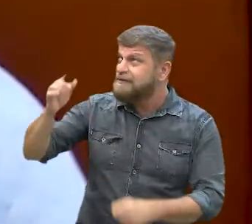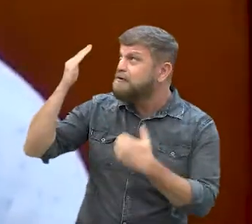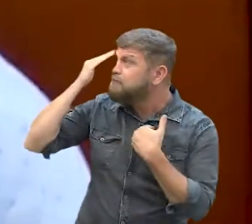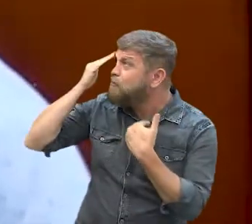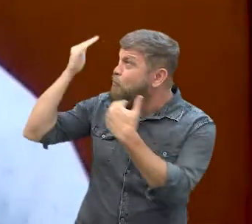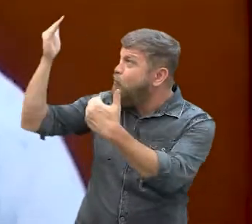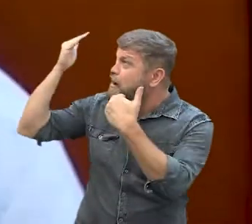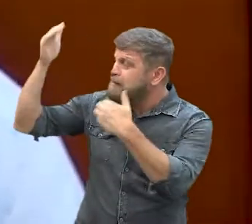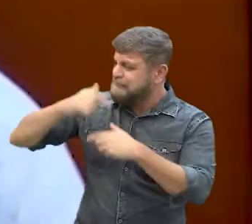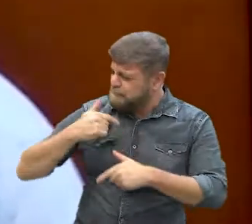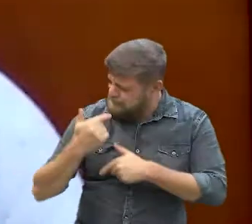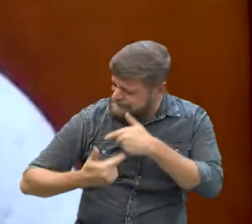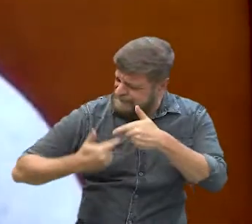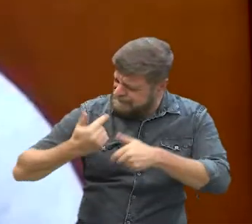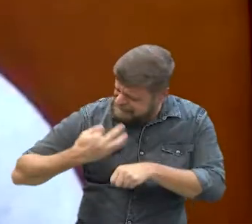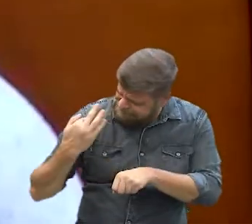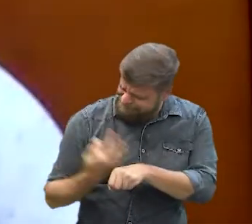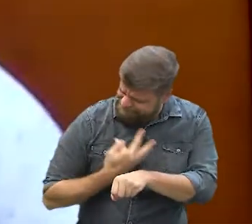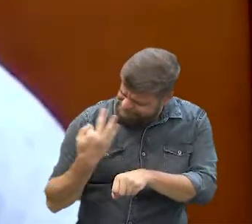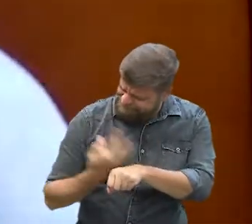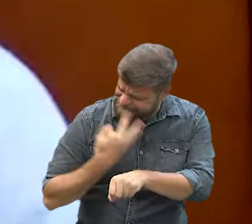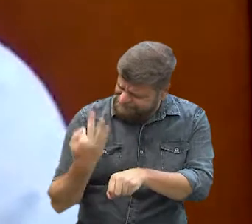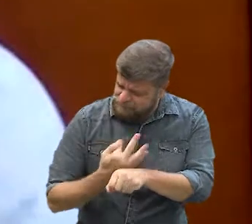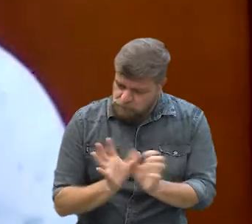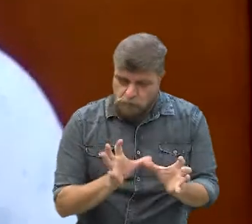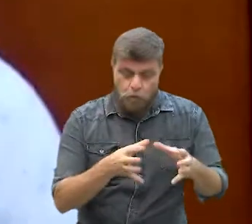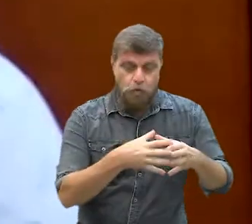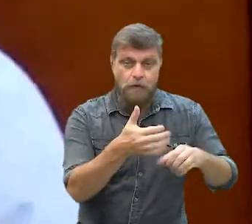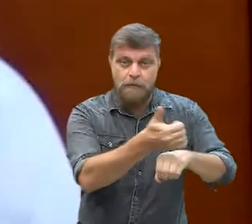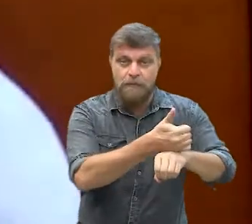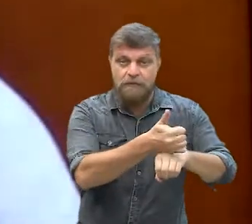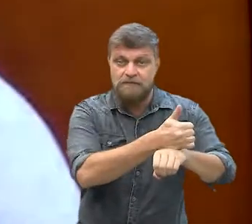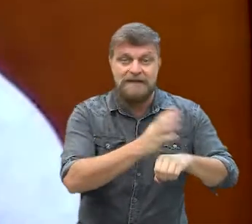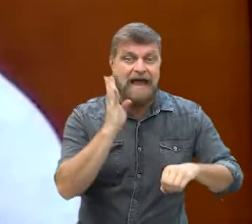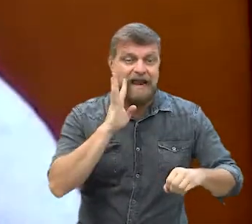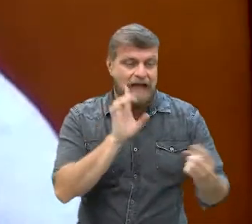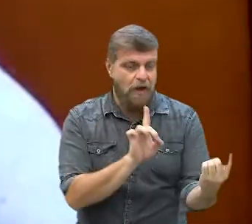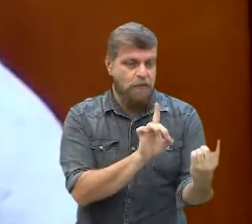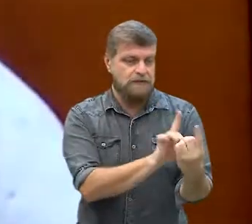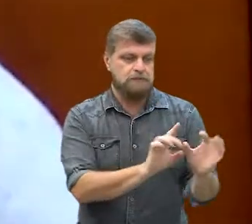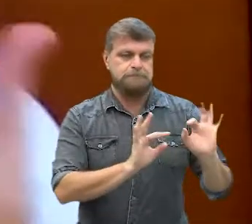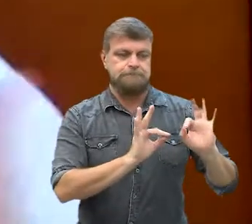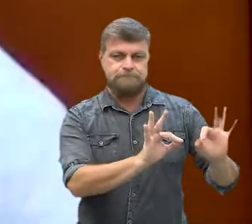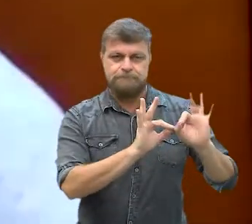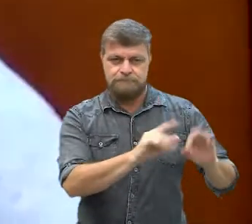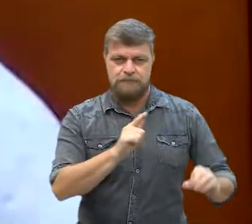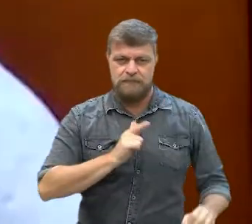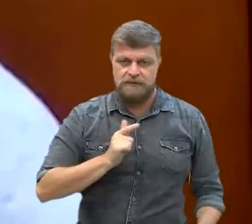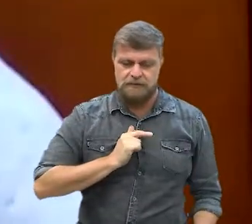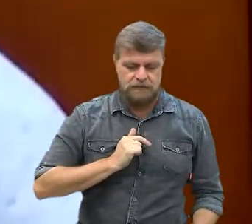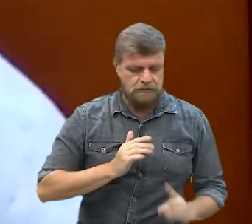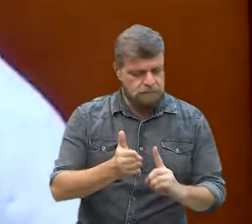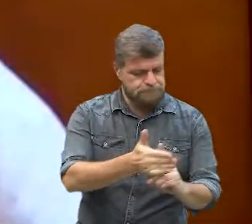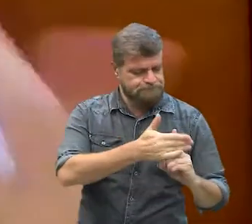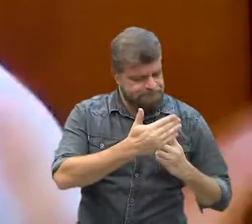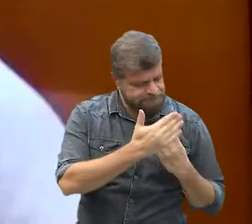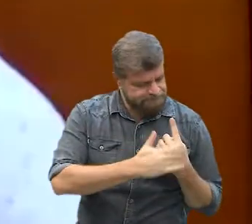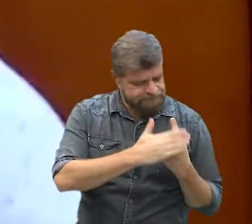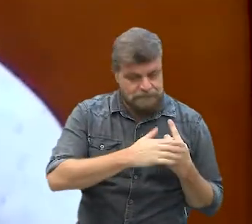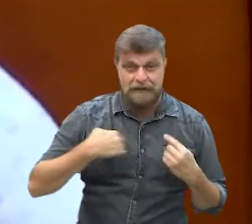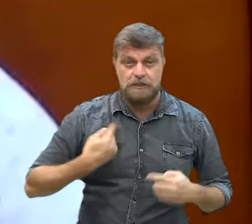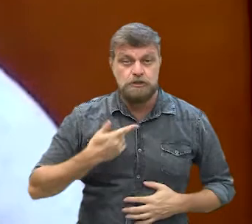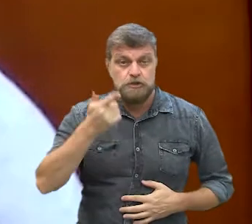a Deus, com muito trabalho, muito esforço, com uma equipe legal, com atendimento bacana e sempre cativando muitos clientes, a gente